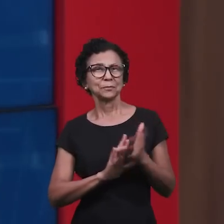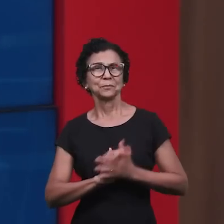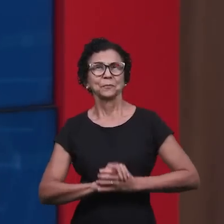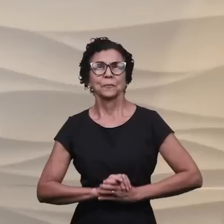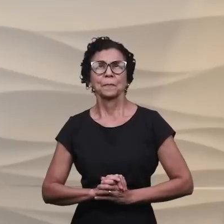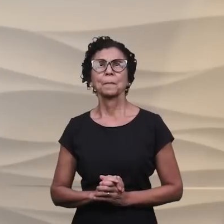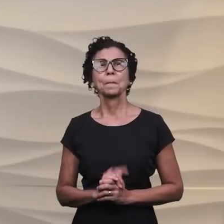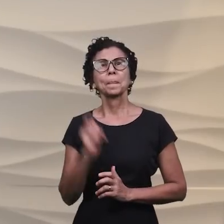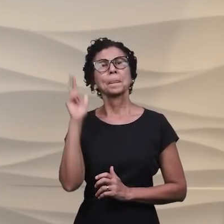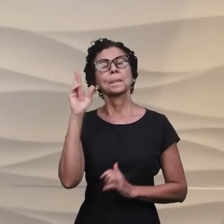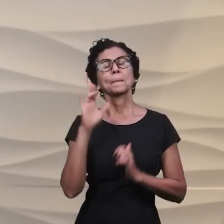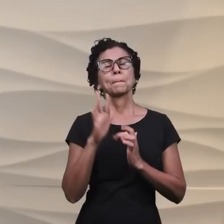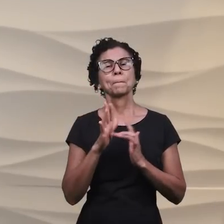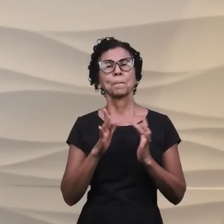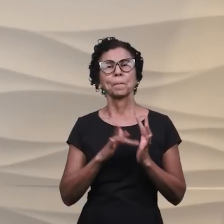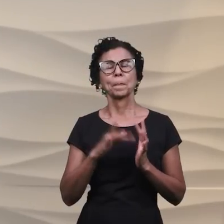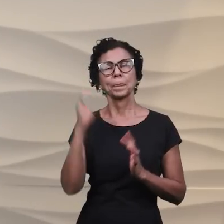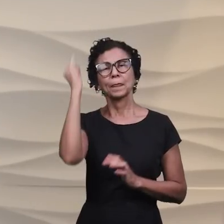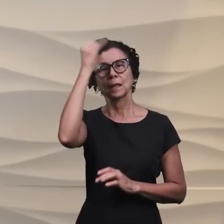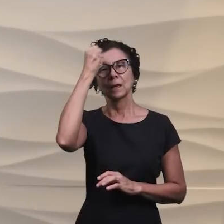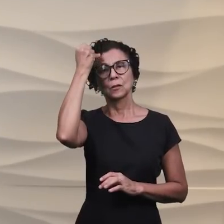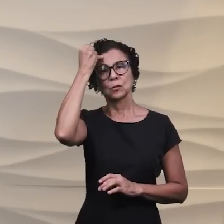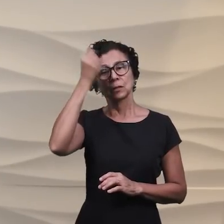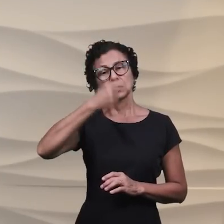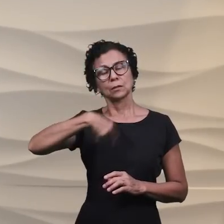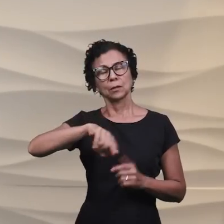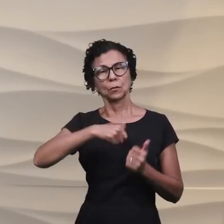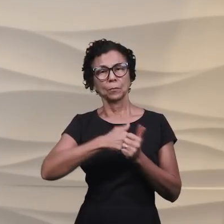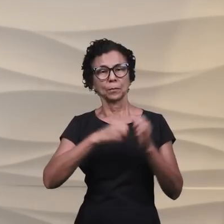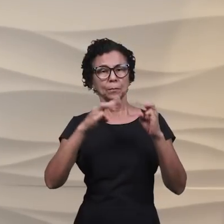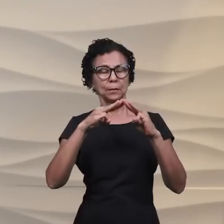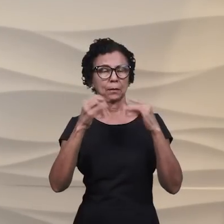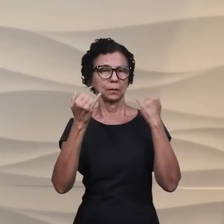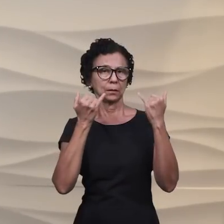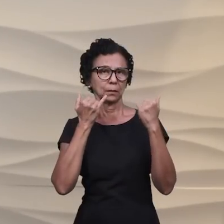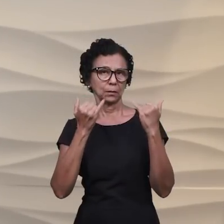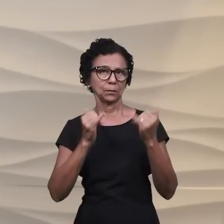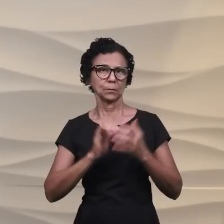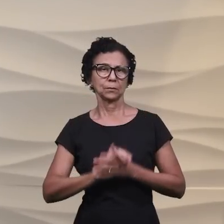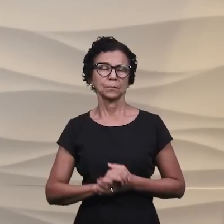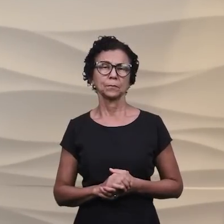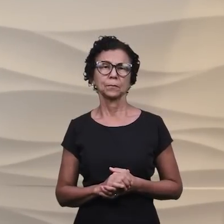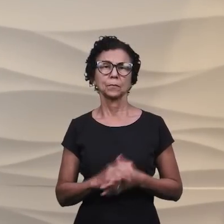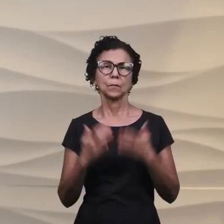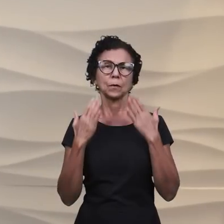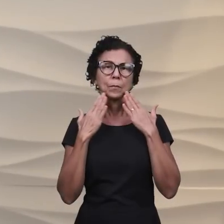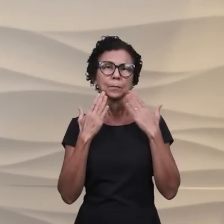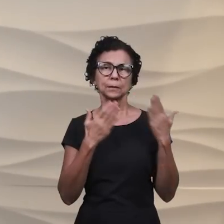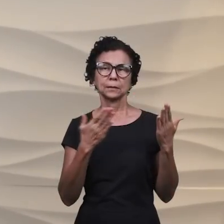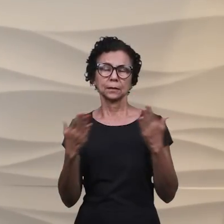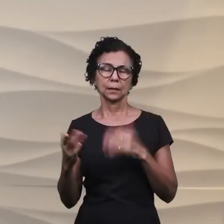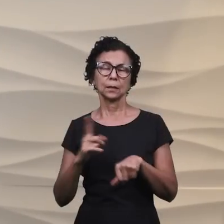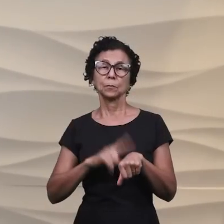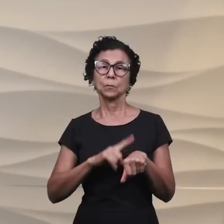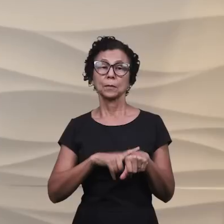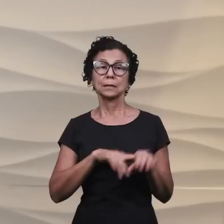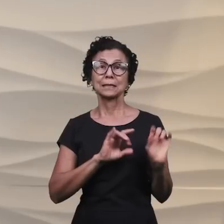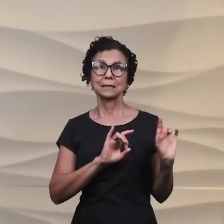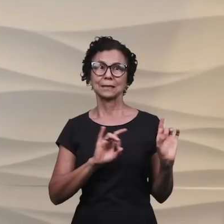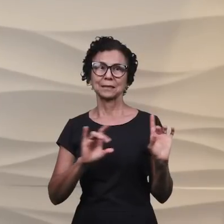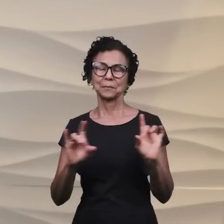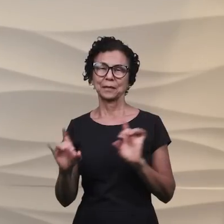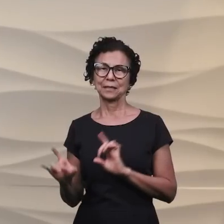você agora. A paz do Senhor, irmão Jorge, a todos aqueles que nos acompanham pelo Manaim News. Nessa edição, vamos acompanhar momentos